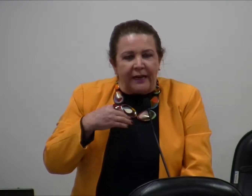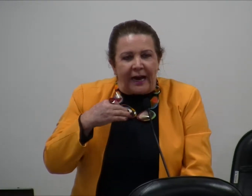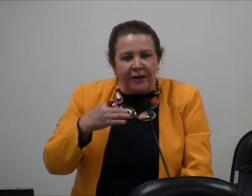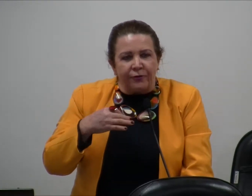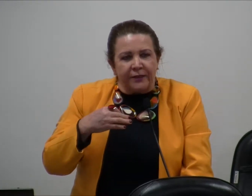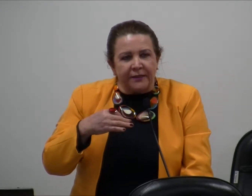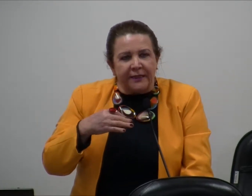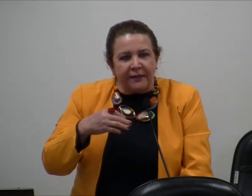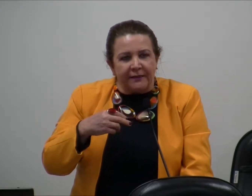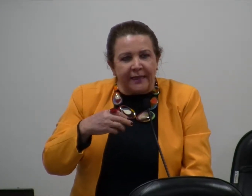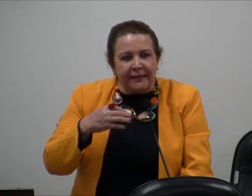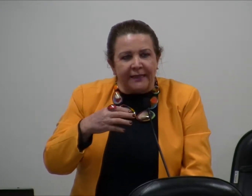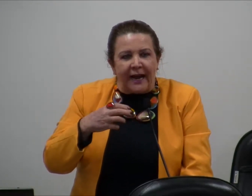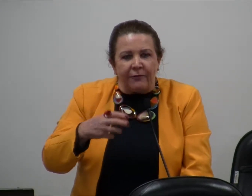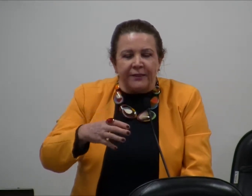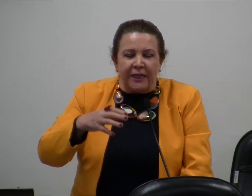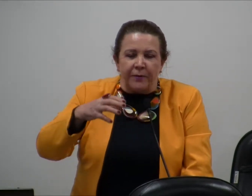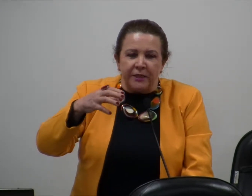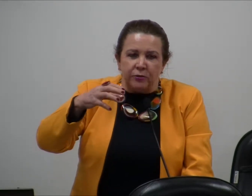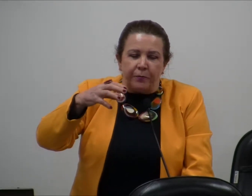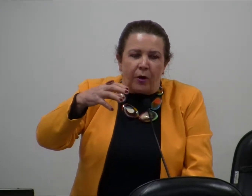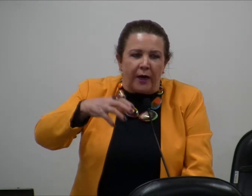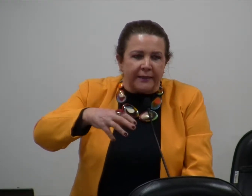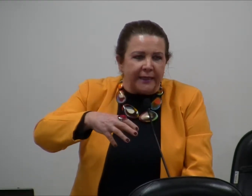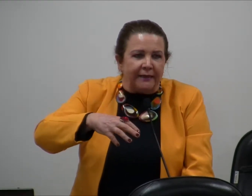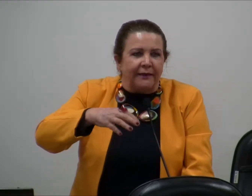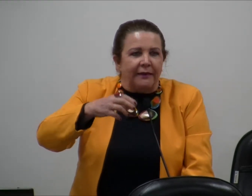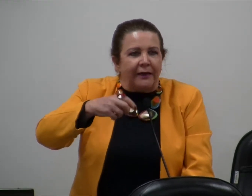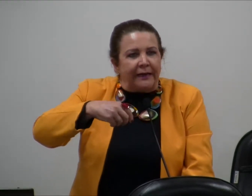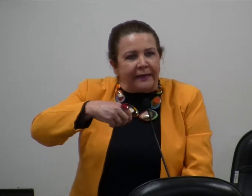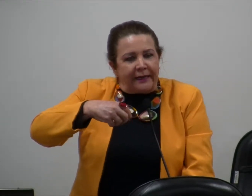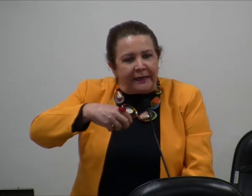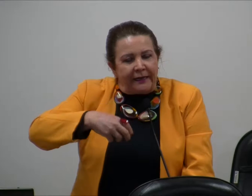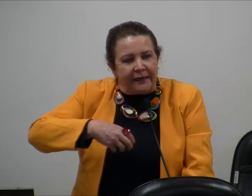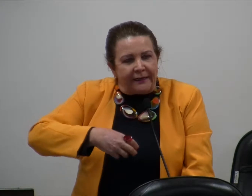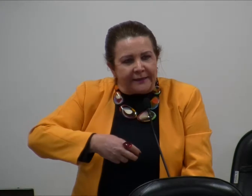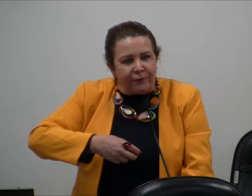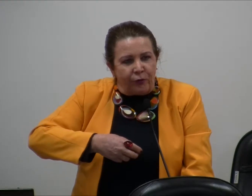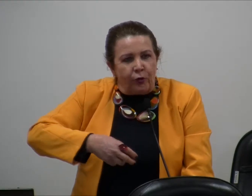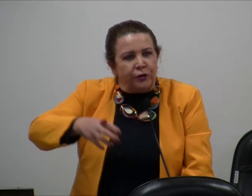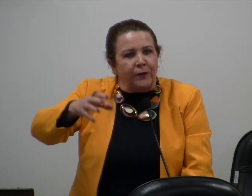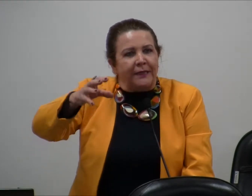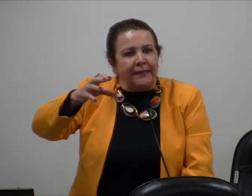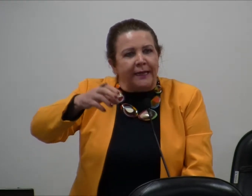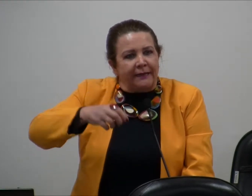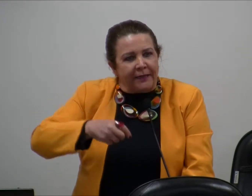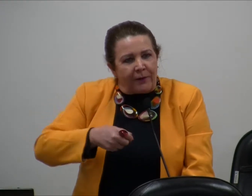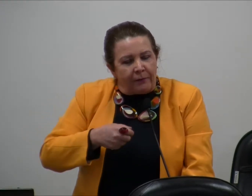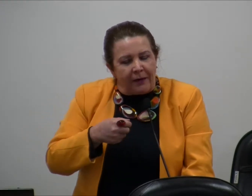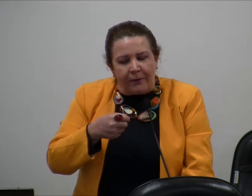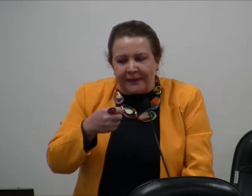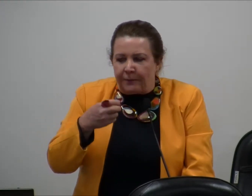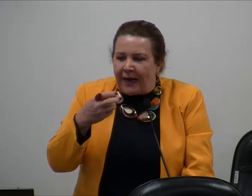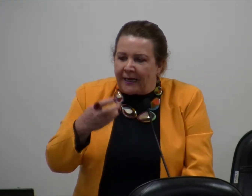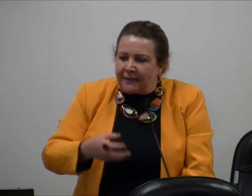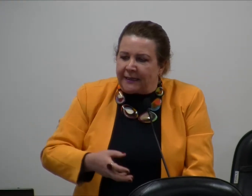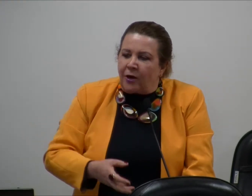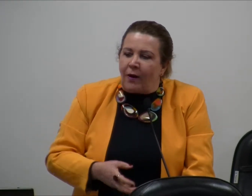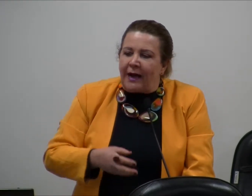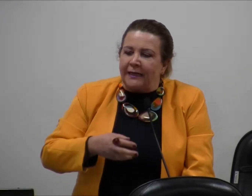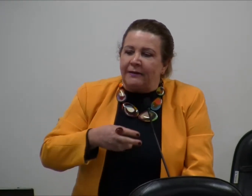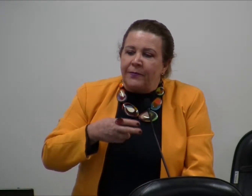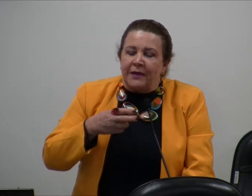ter árvores que realmente suportem esse fluxo ali, tem que ter uma